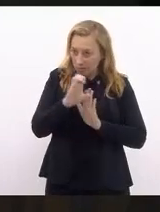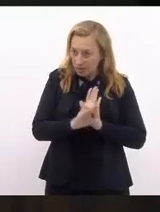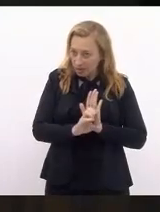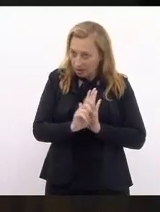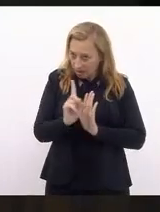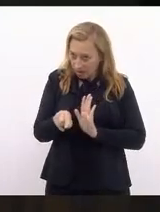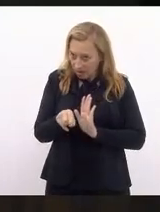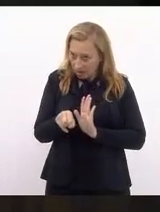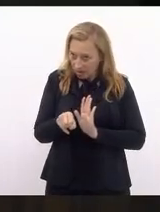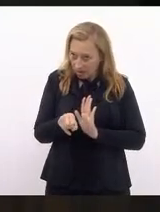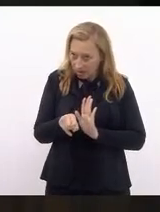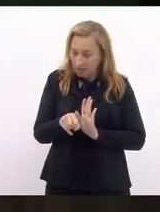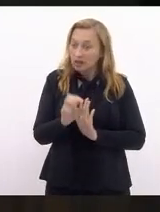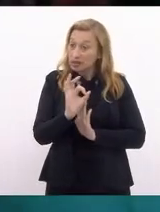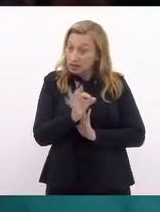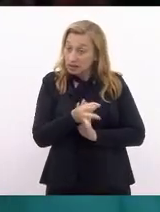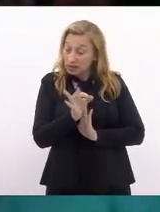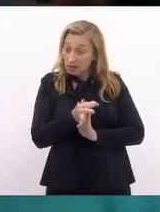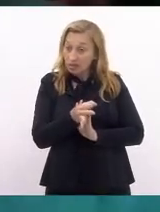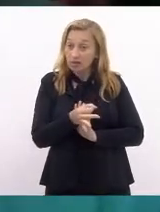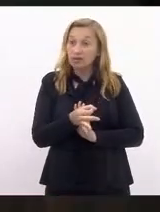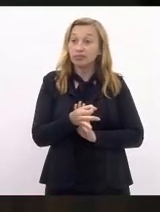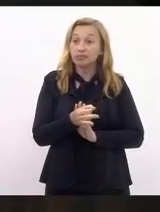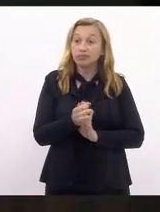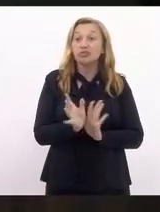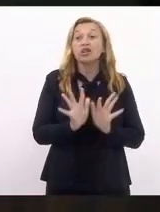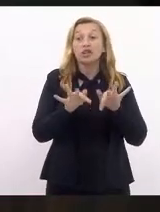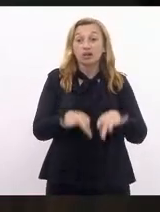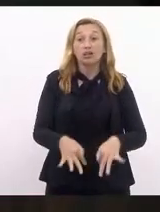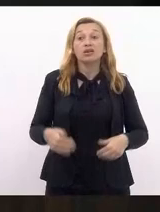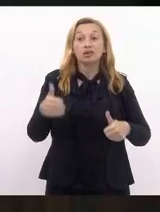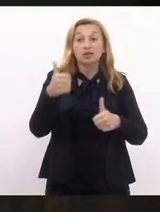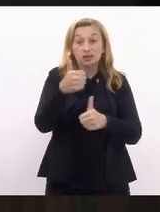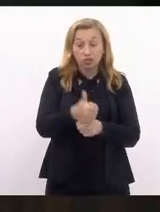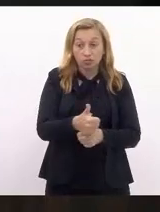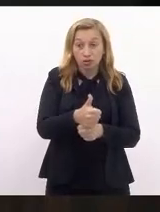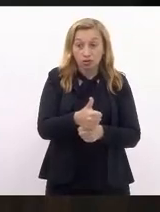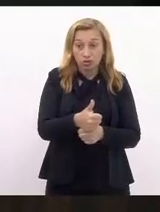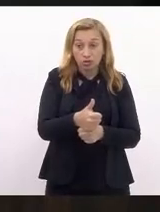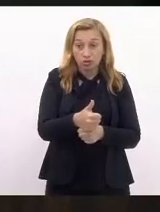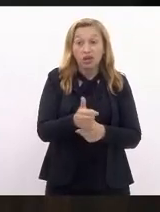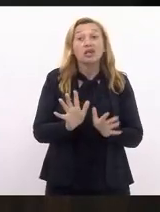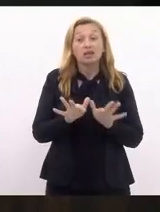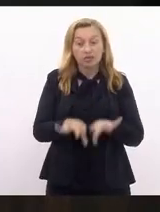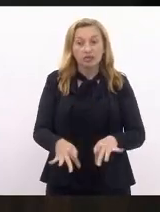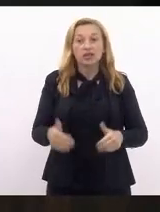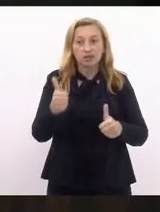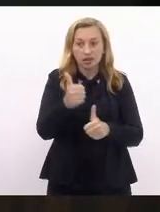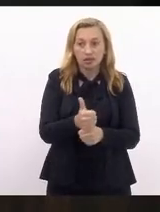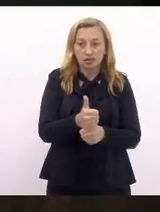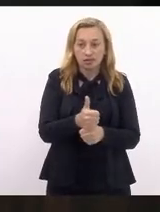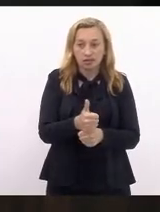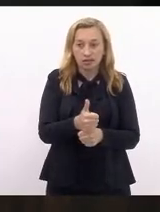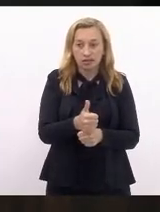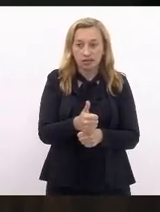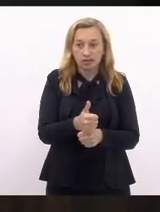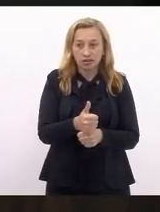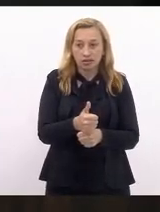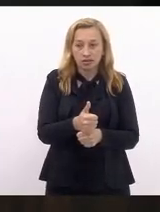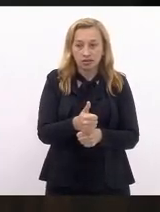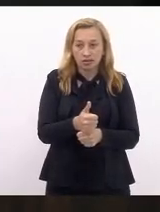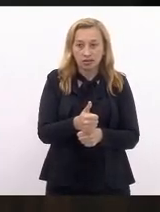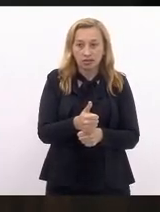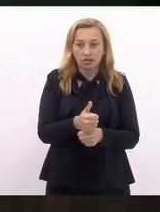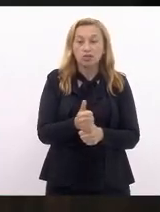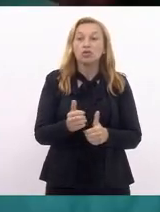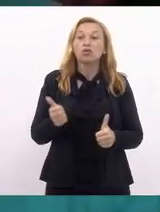isso ok é exatamente como ele funciona região acolheu como imprimir a tua culpa o